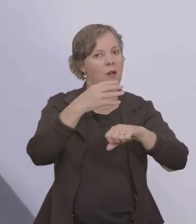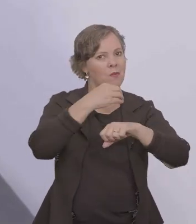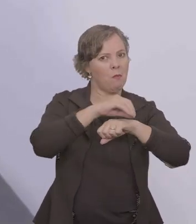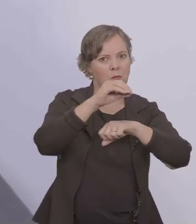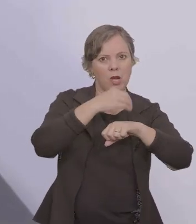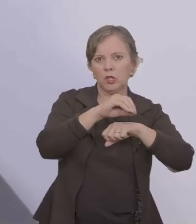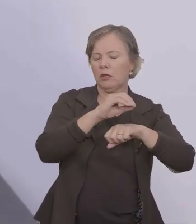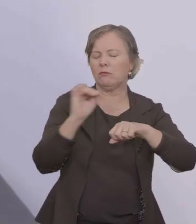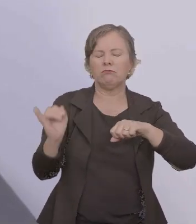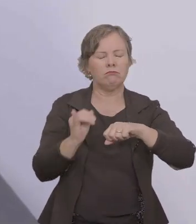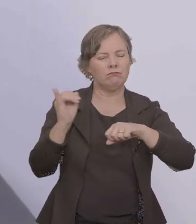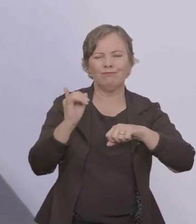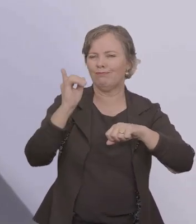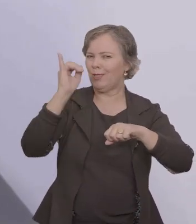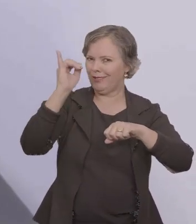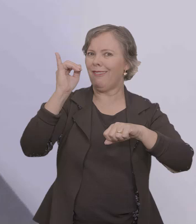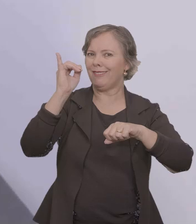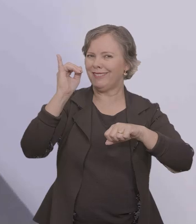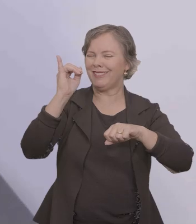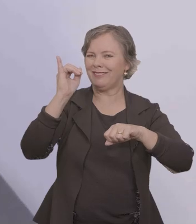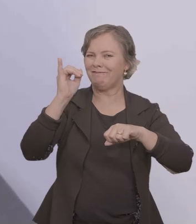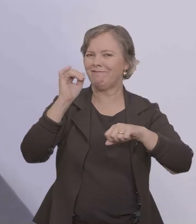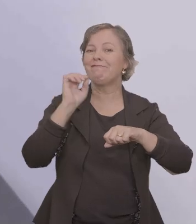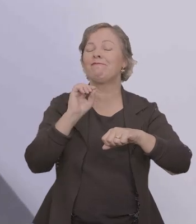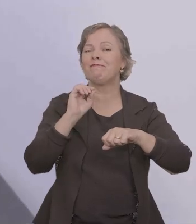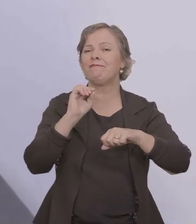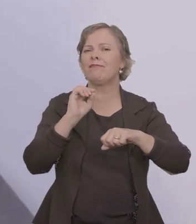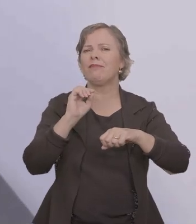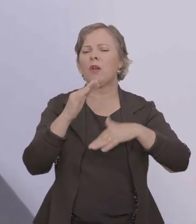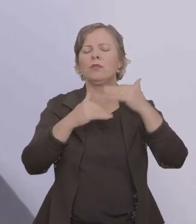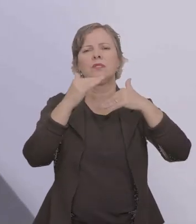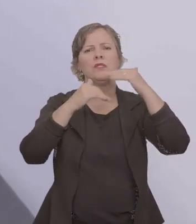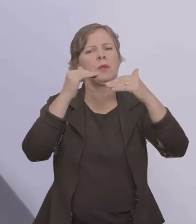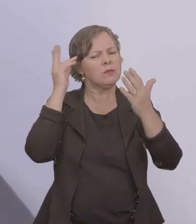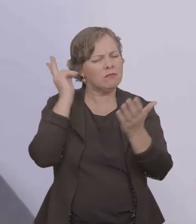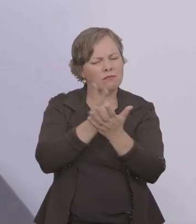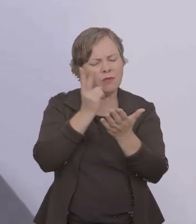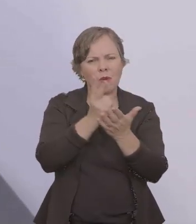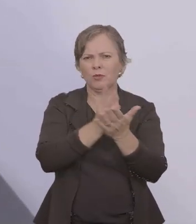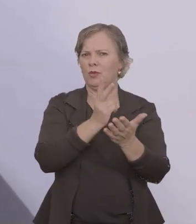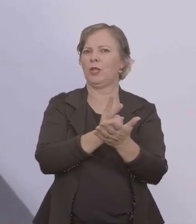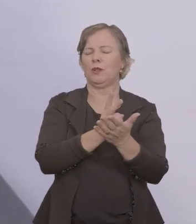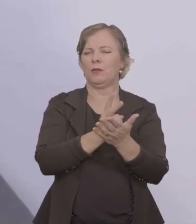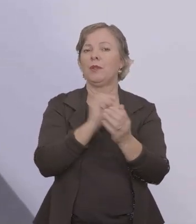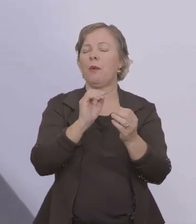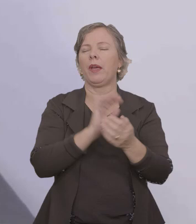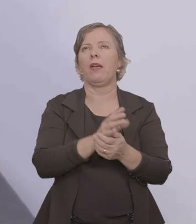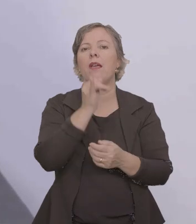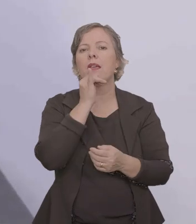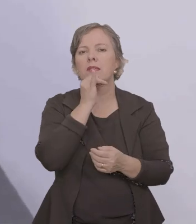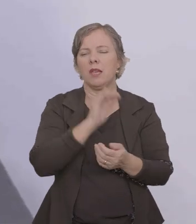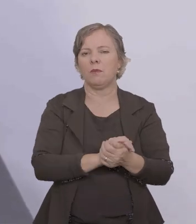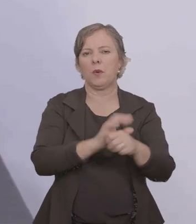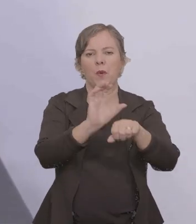de ouro, gente, uma regrinha de ouro, anotem aí. O desenvolvimento contínuo. Então eu vou pegar aqui um exemplo,